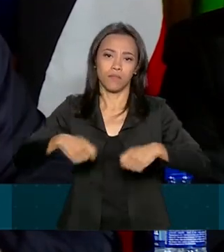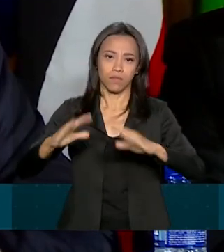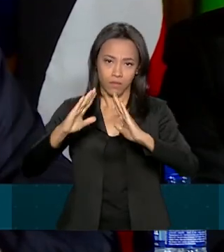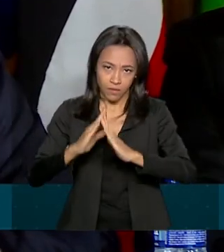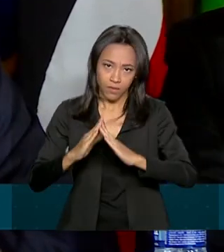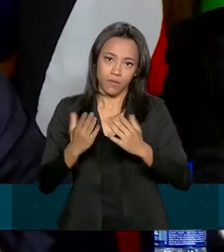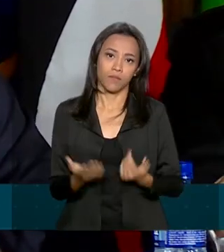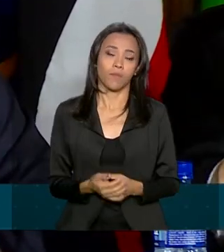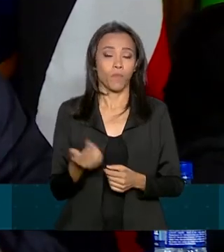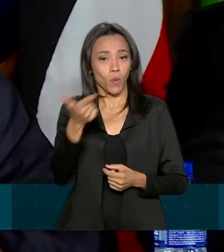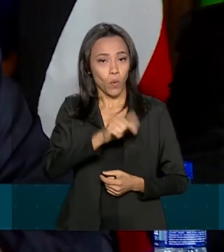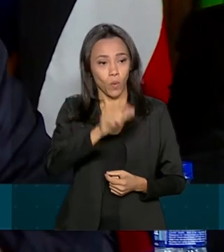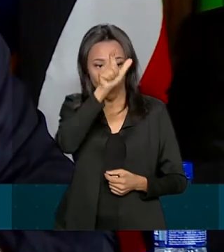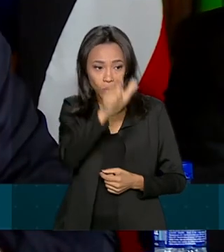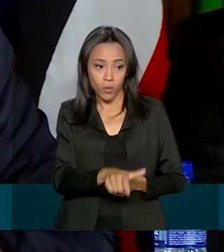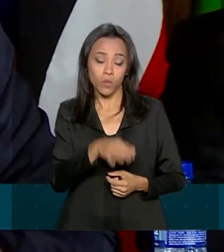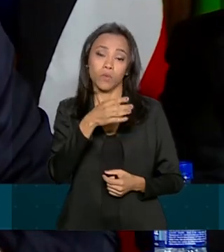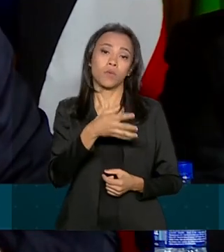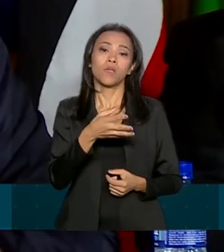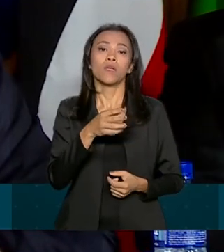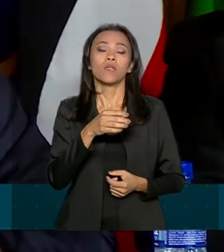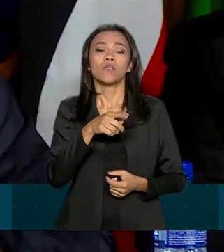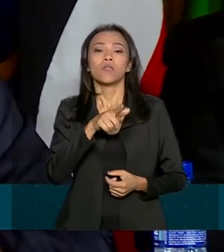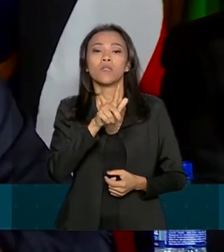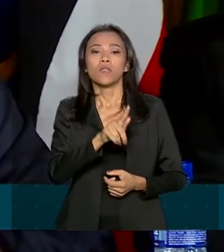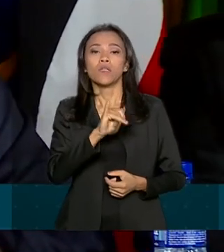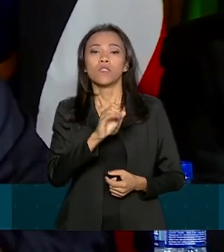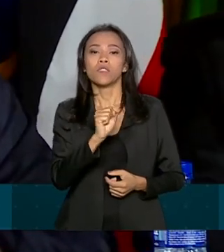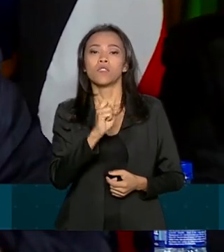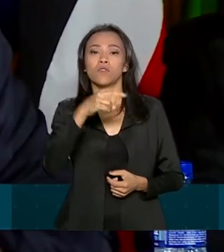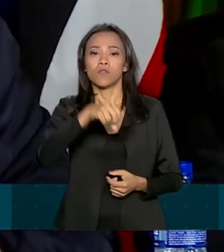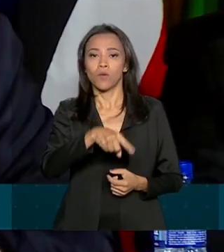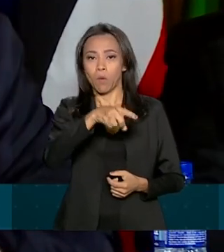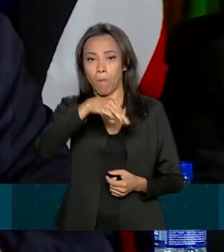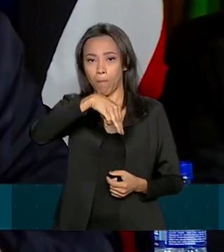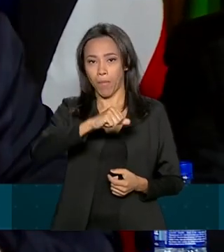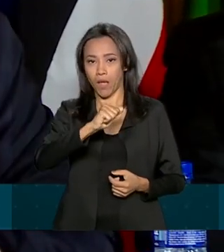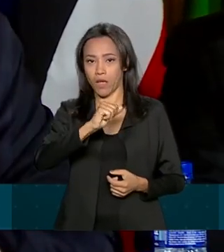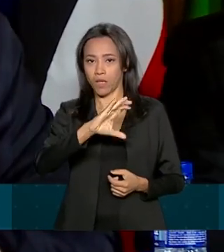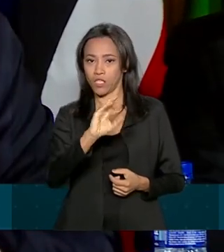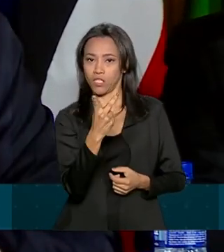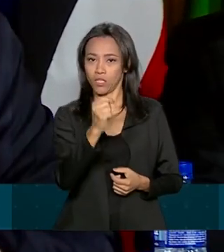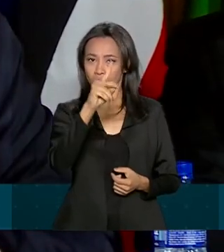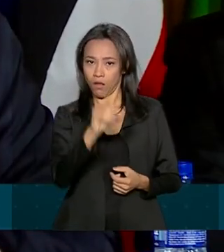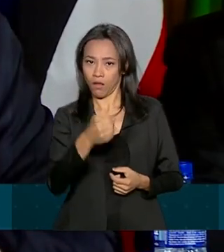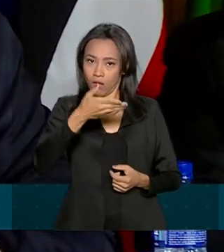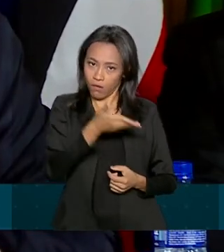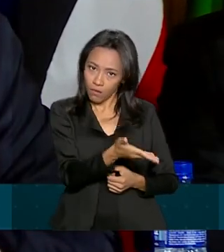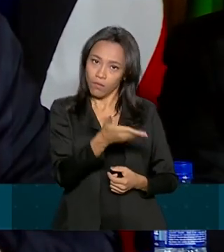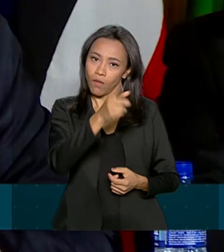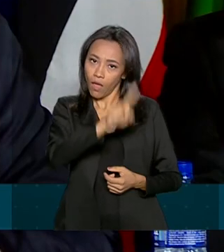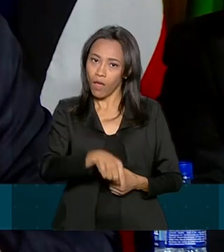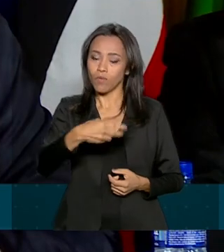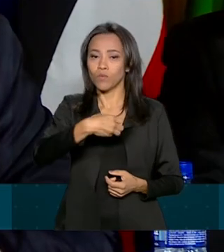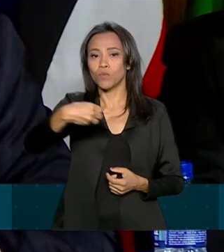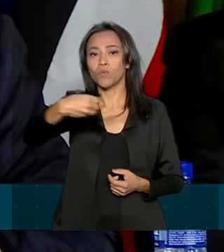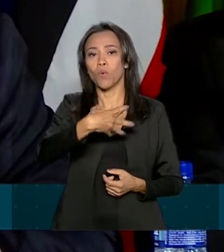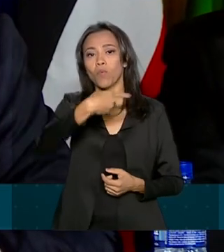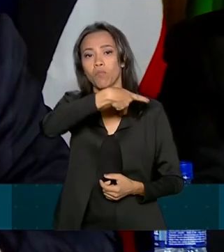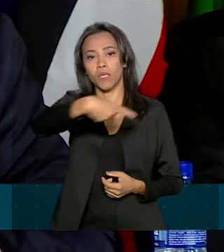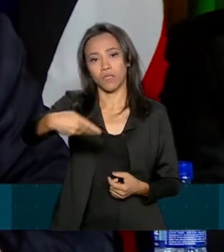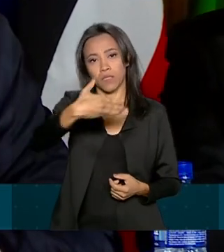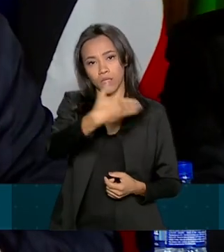Machado, assim como Flávio Dino, ele atualmente novo presidente